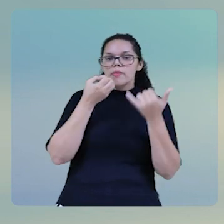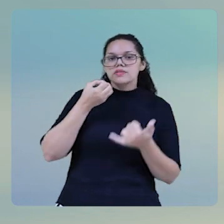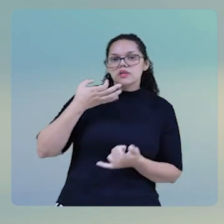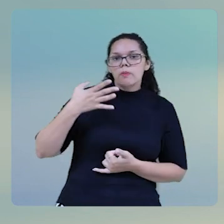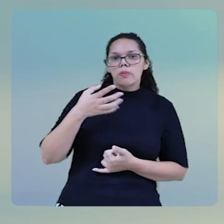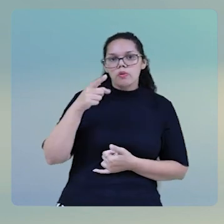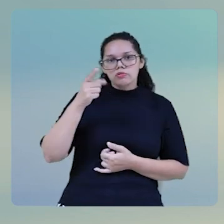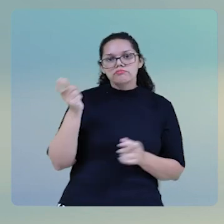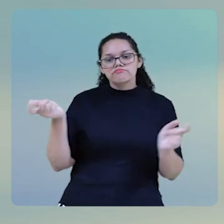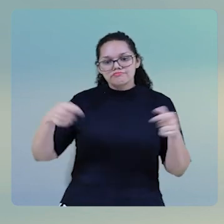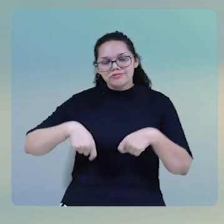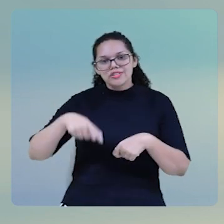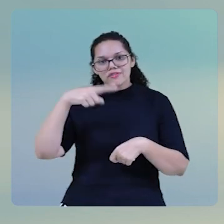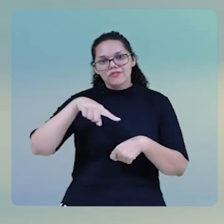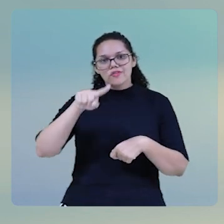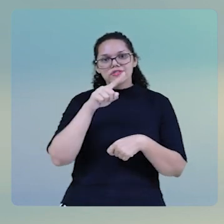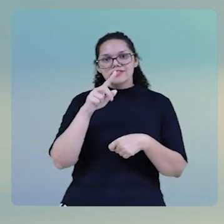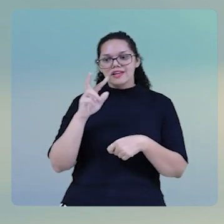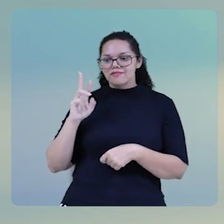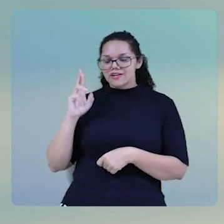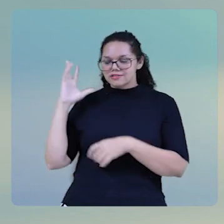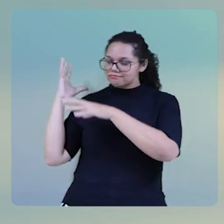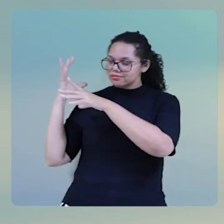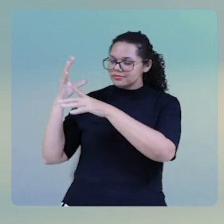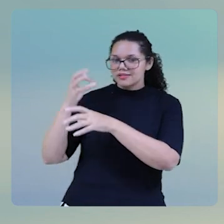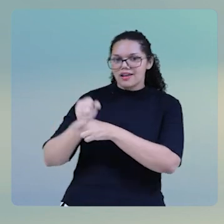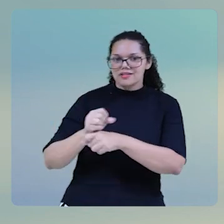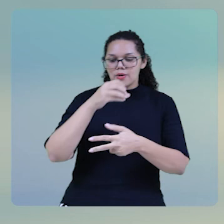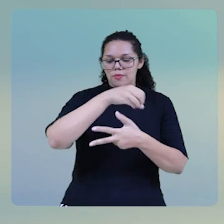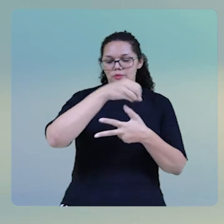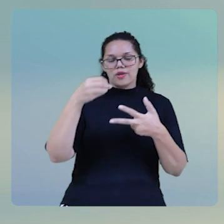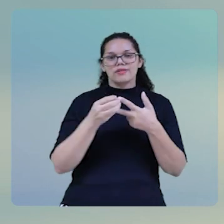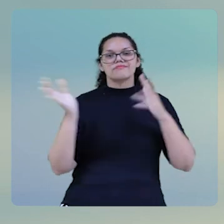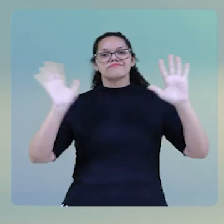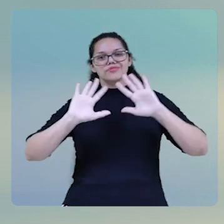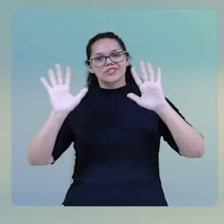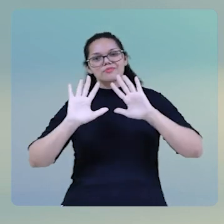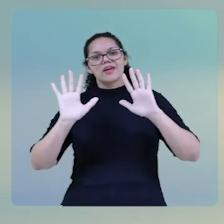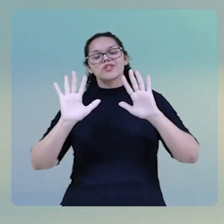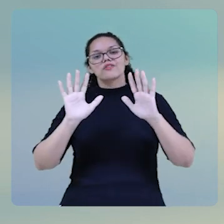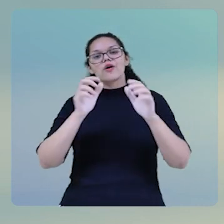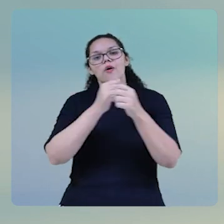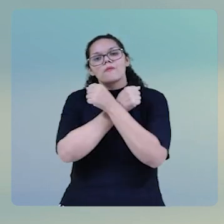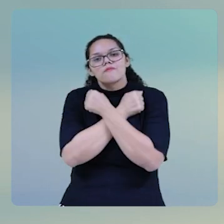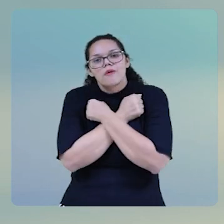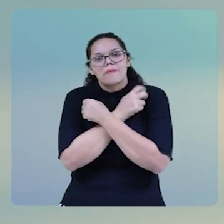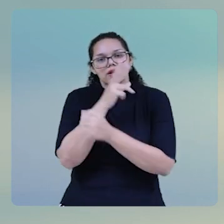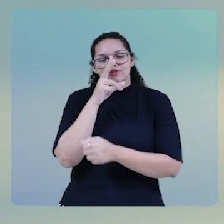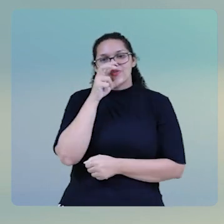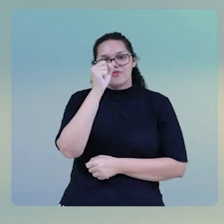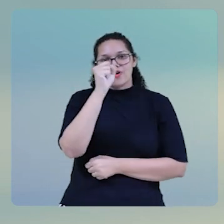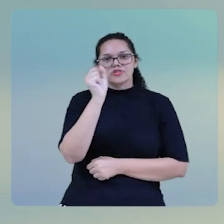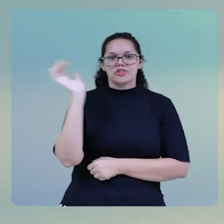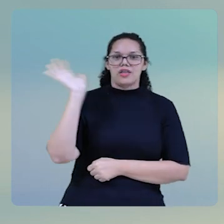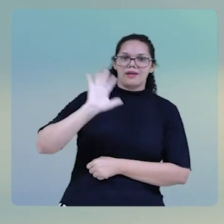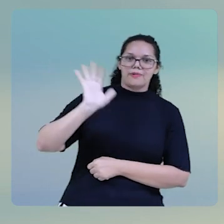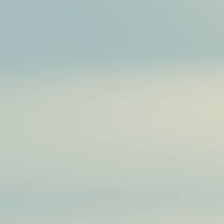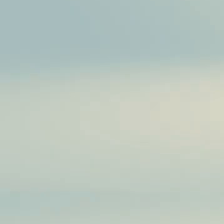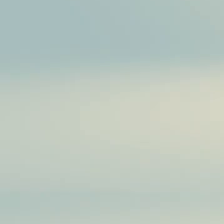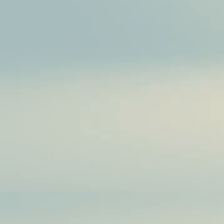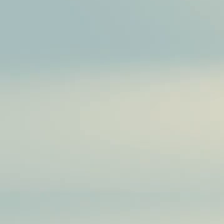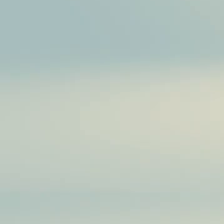para você revisar para o seu Enem, tá? Professor David Diama se despede mais uma vez. Quero desejar a todos um forte abraço e até a próxima.